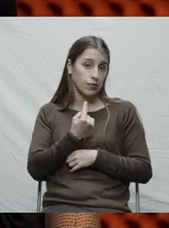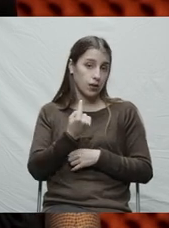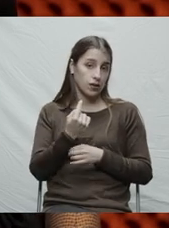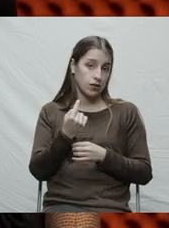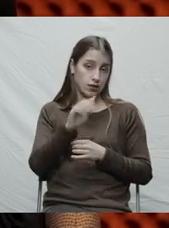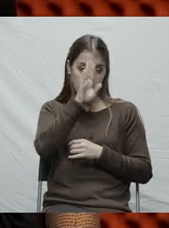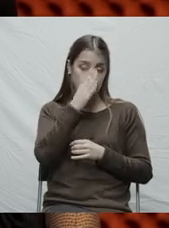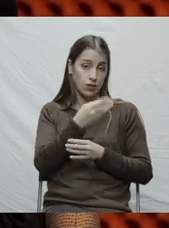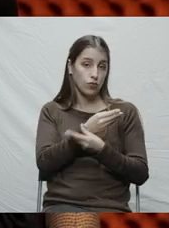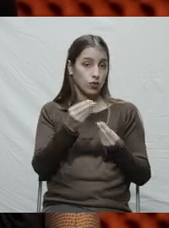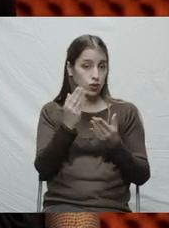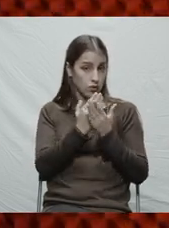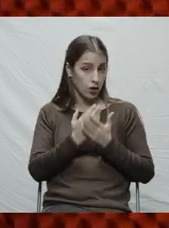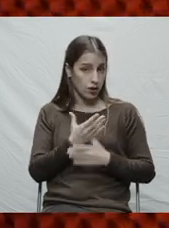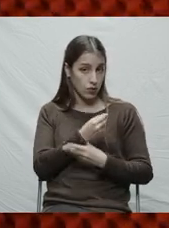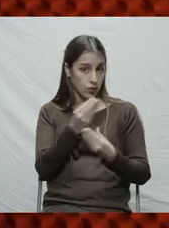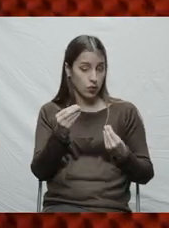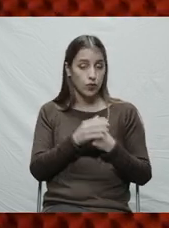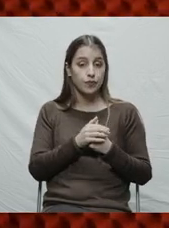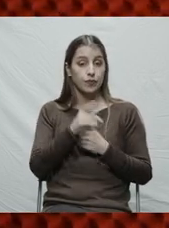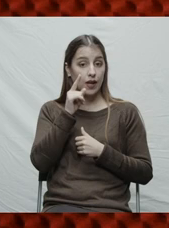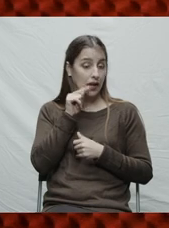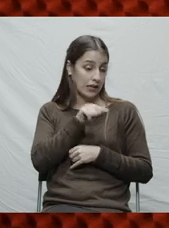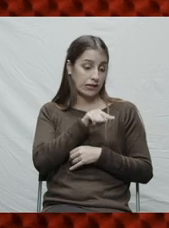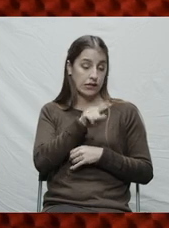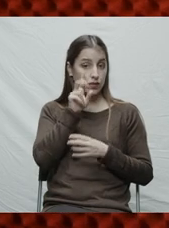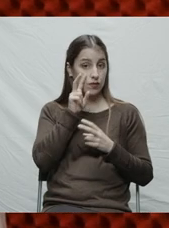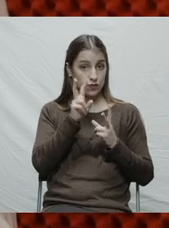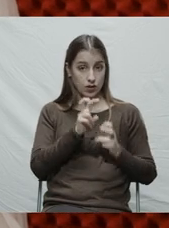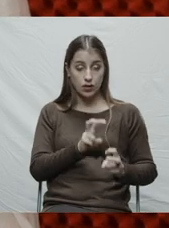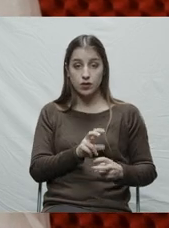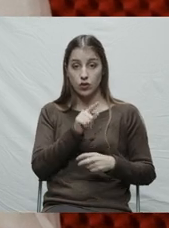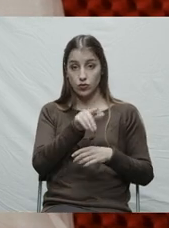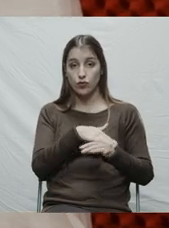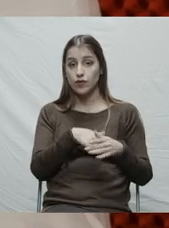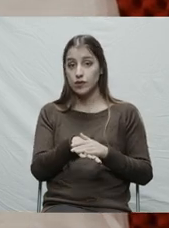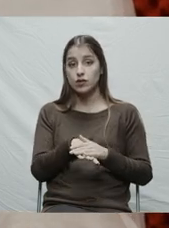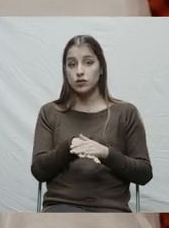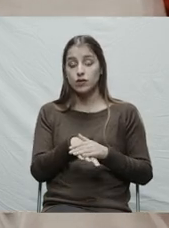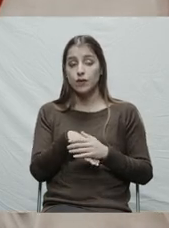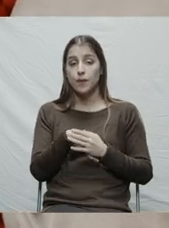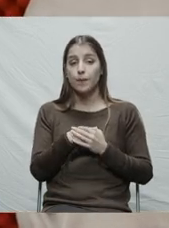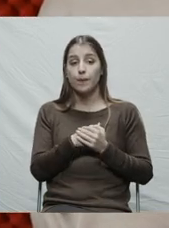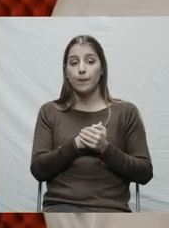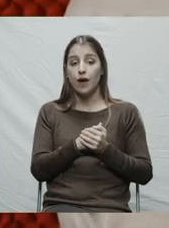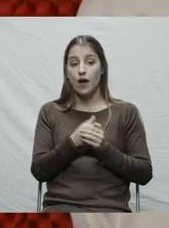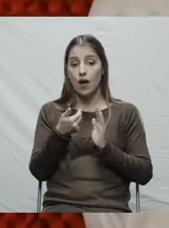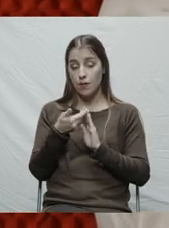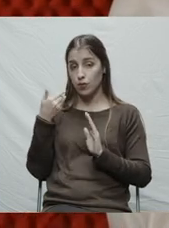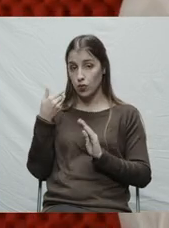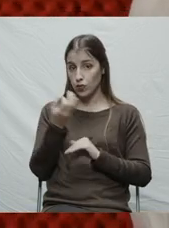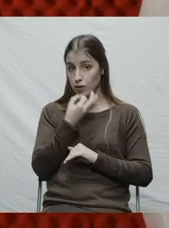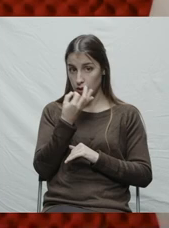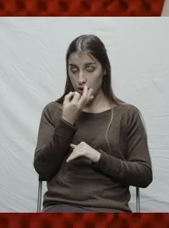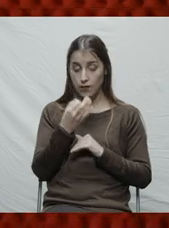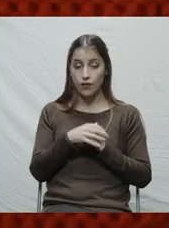que estudar muito. Sim. E essas investigações que foram fazendo em percursos paralelos, há pouco falavam deste